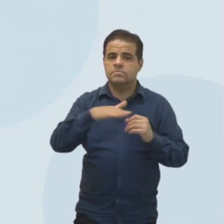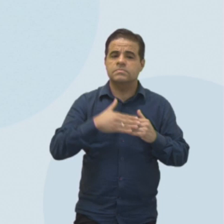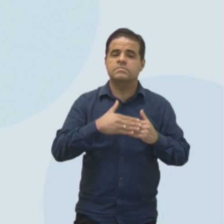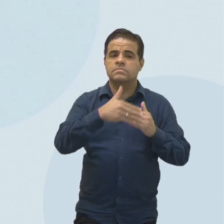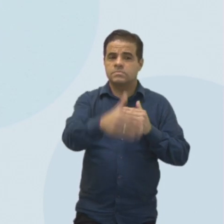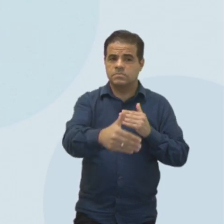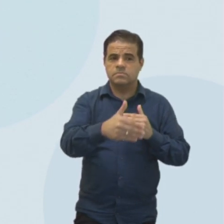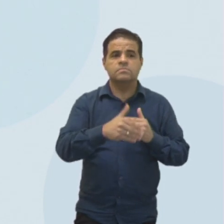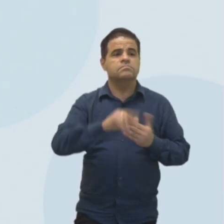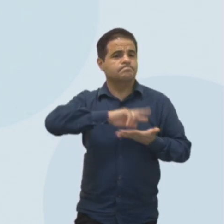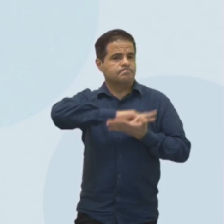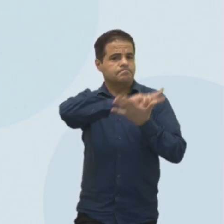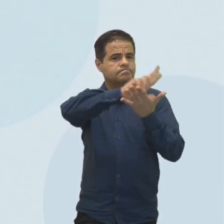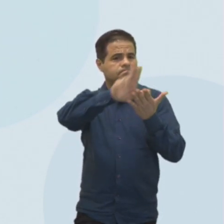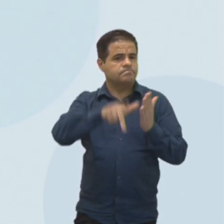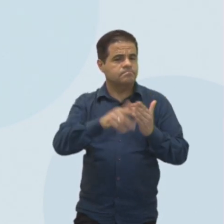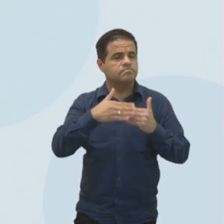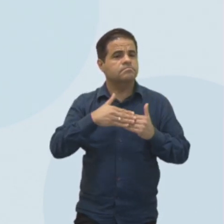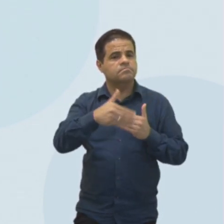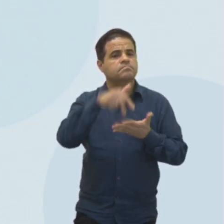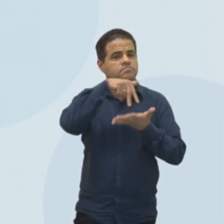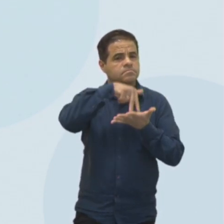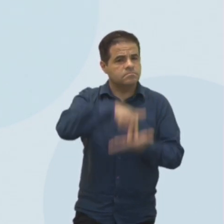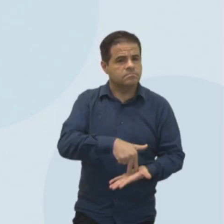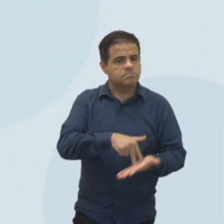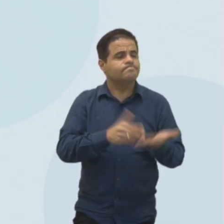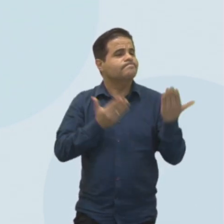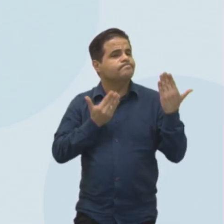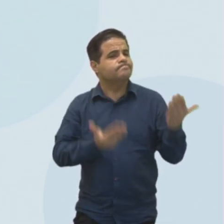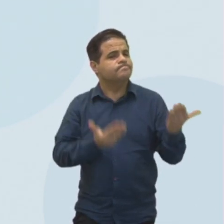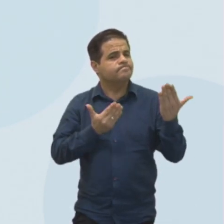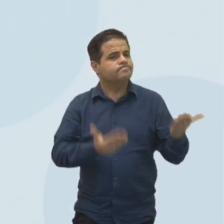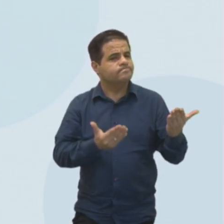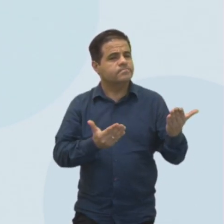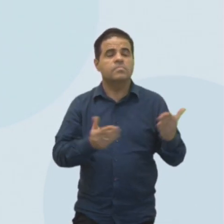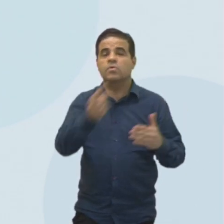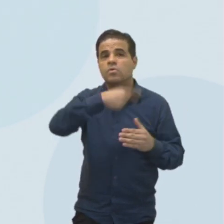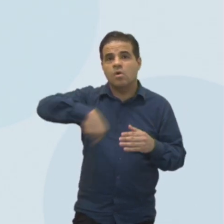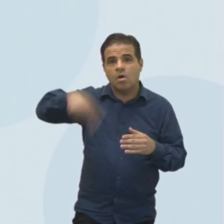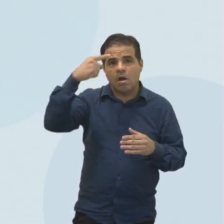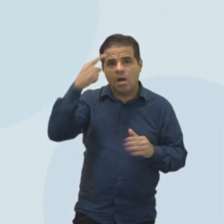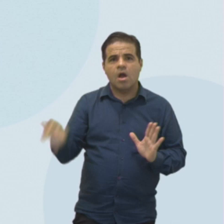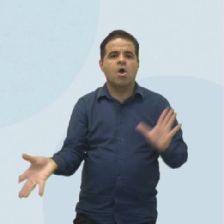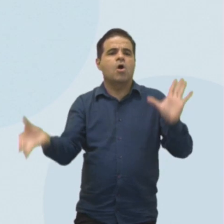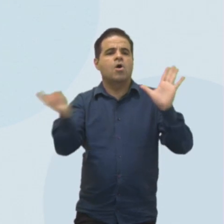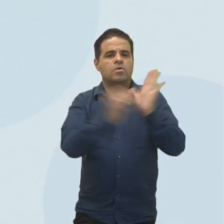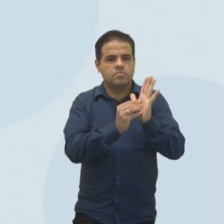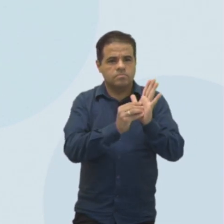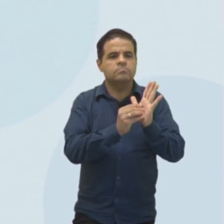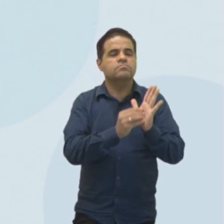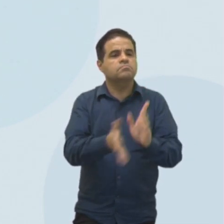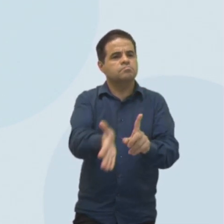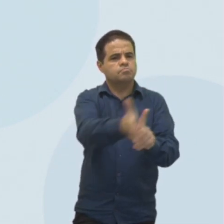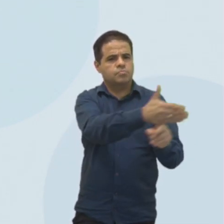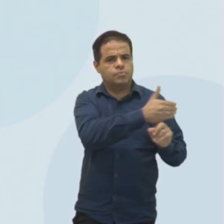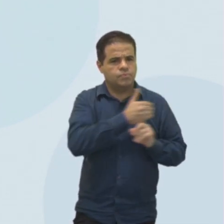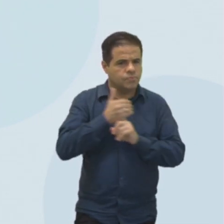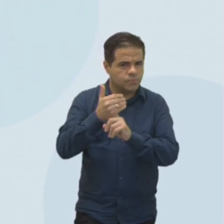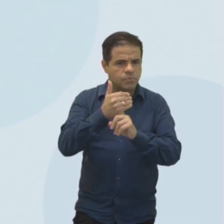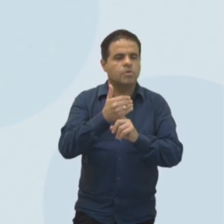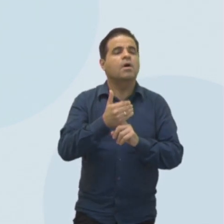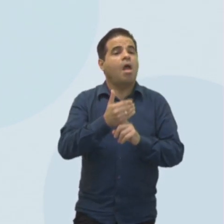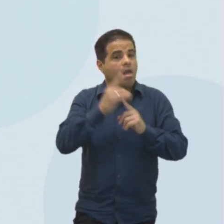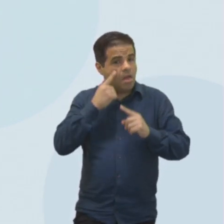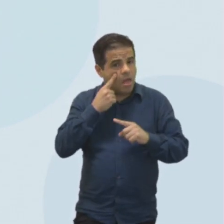são vários aspectos aqui do protagonismo juvenil e discente que nós destacamos, tanto o acolhimento quanto